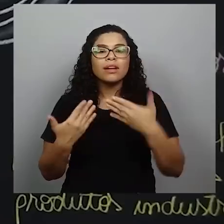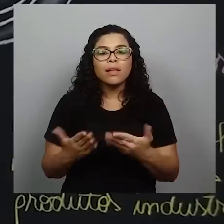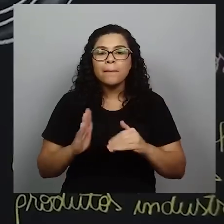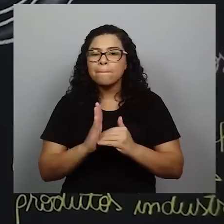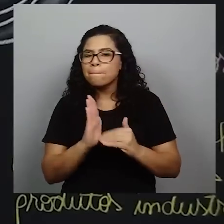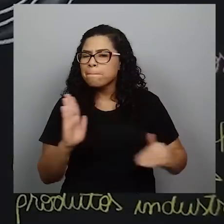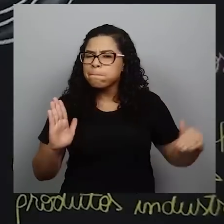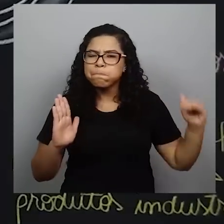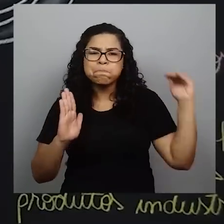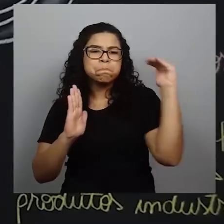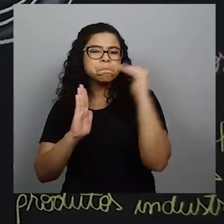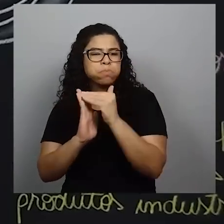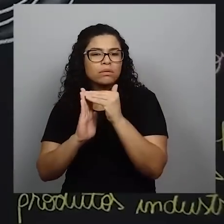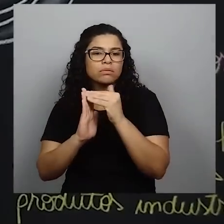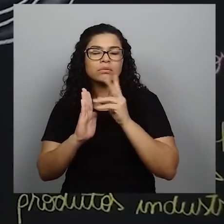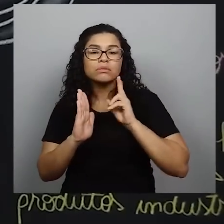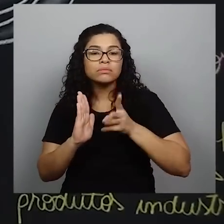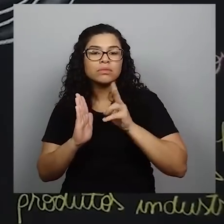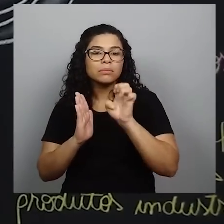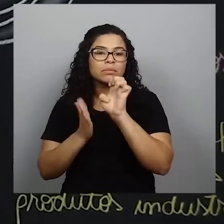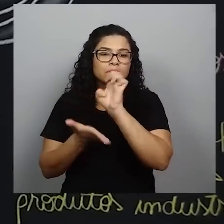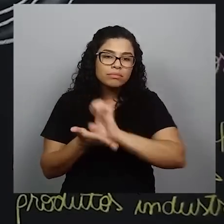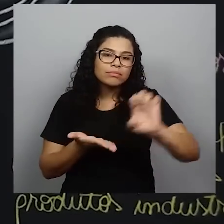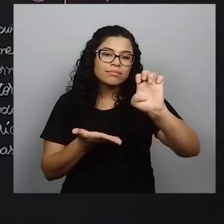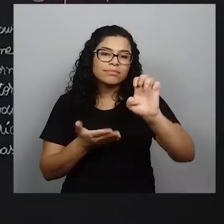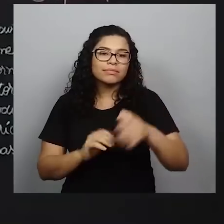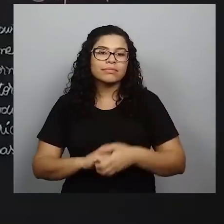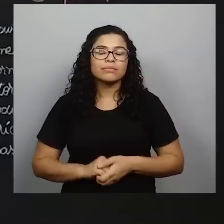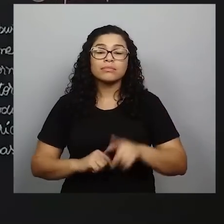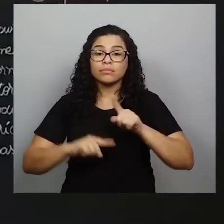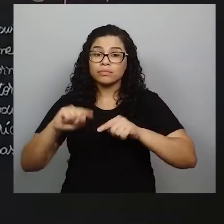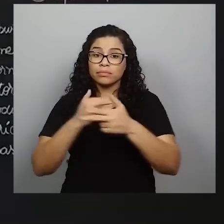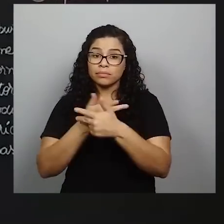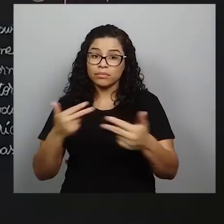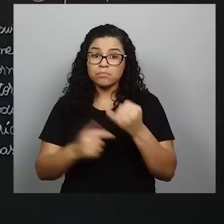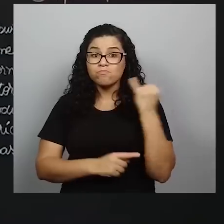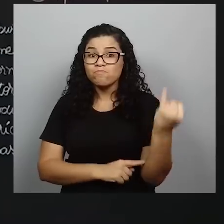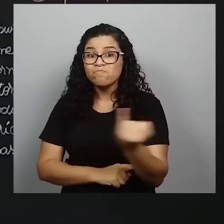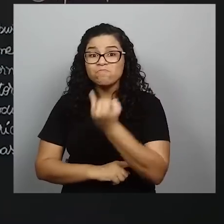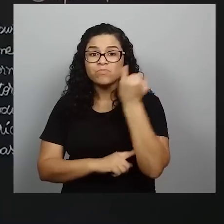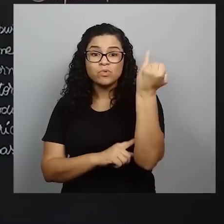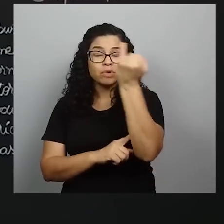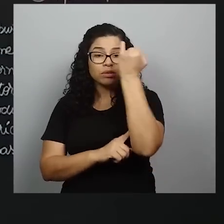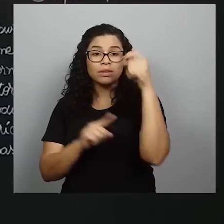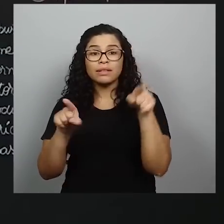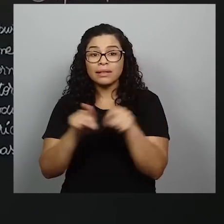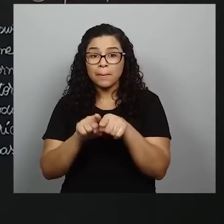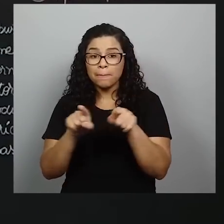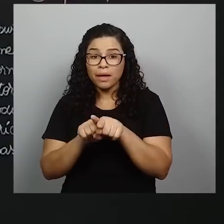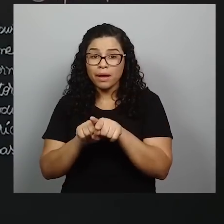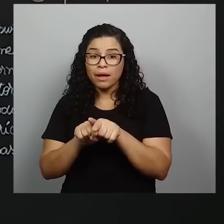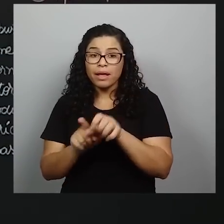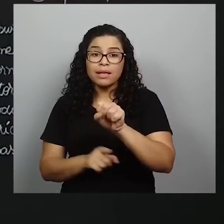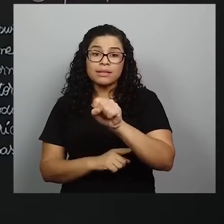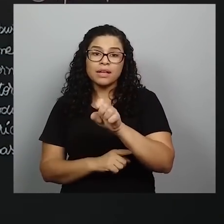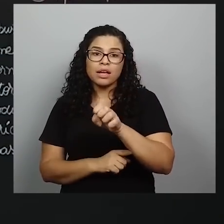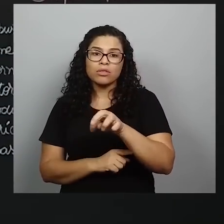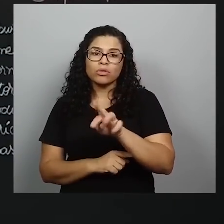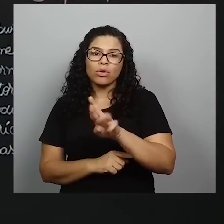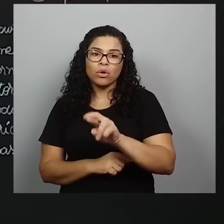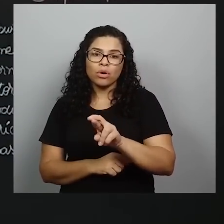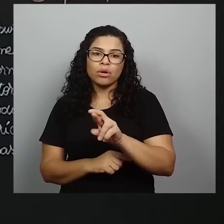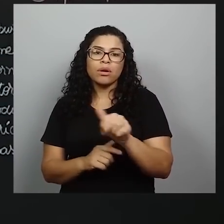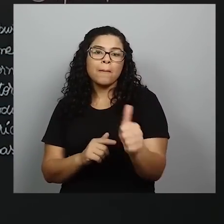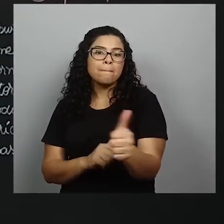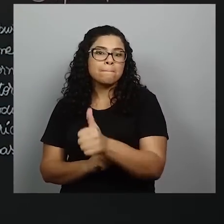batemos recordes constantes desse tipo de exportação. Um produto também importante ainda do setor primário é